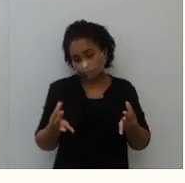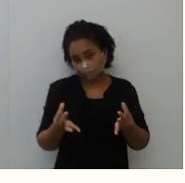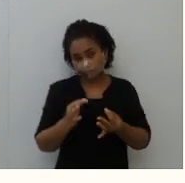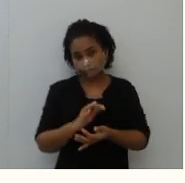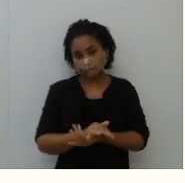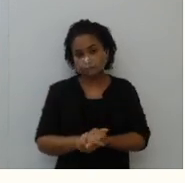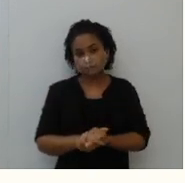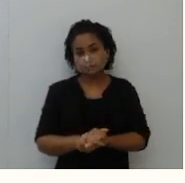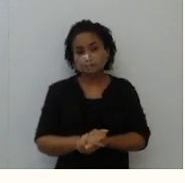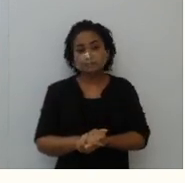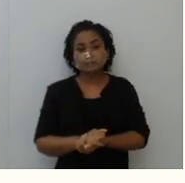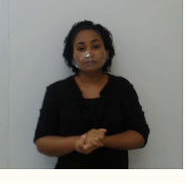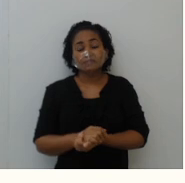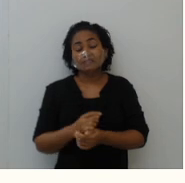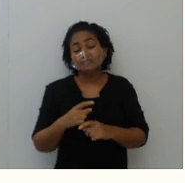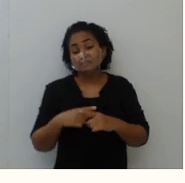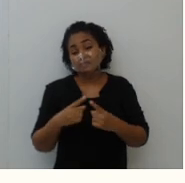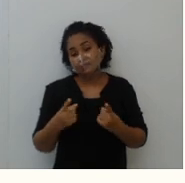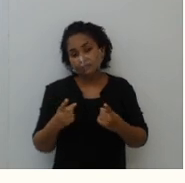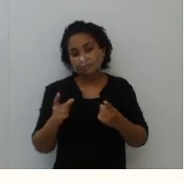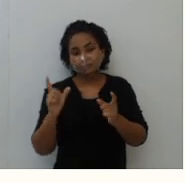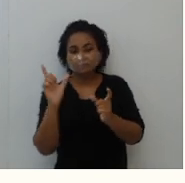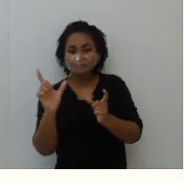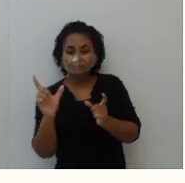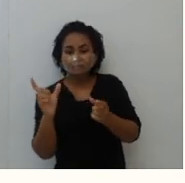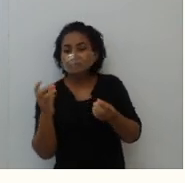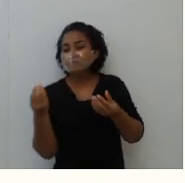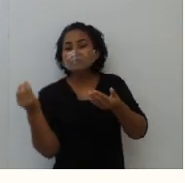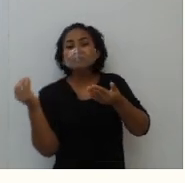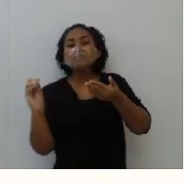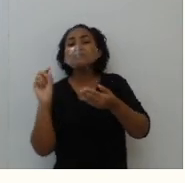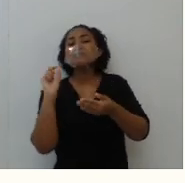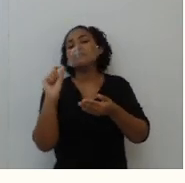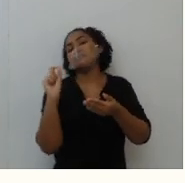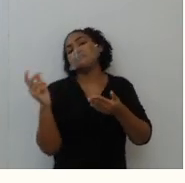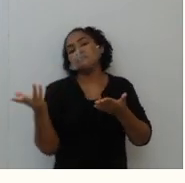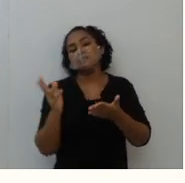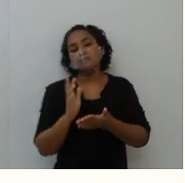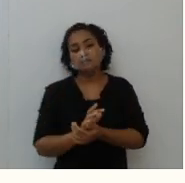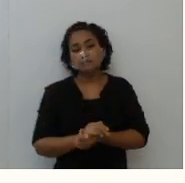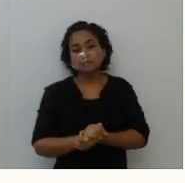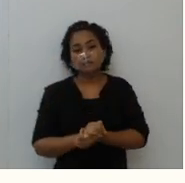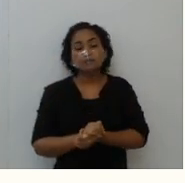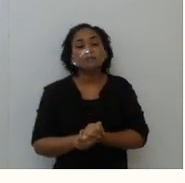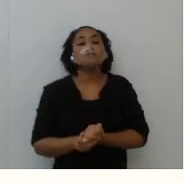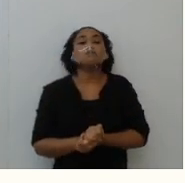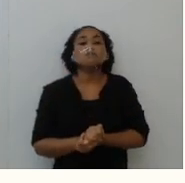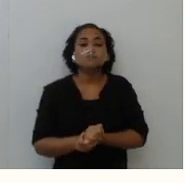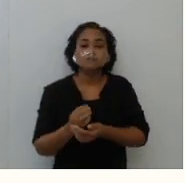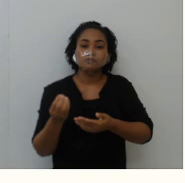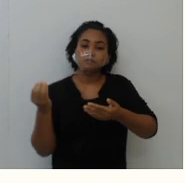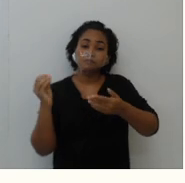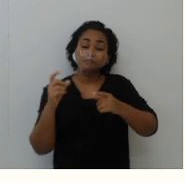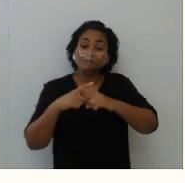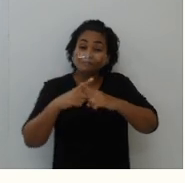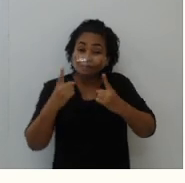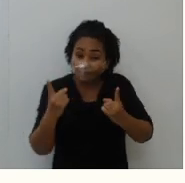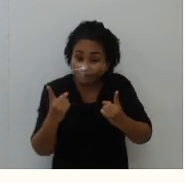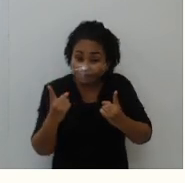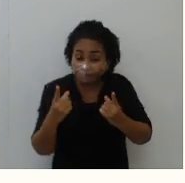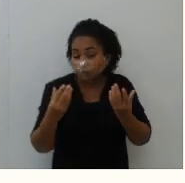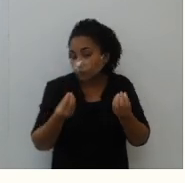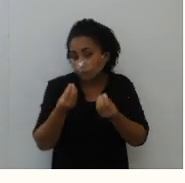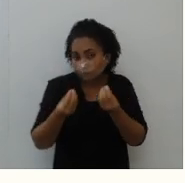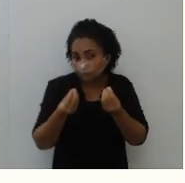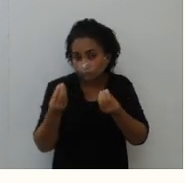have a car, but I eat often, very often. Então, I have a car, but, como é que vai